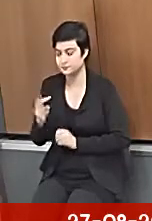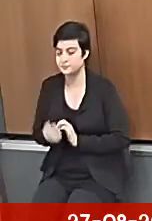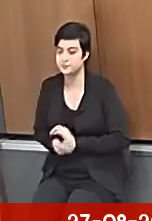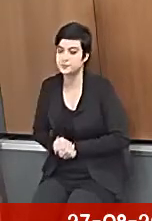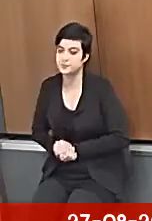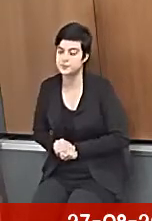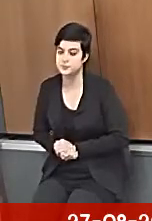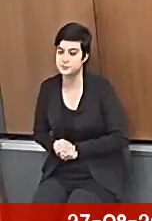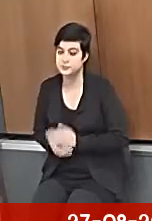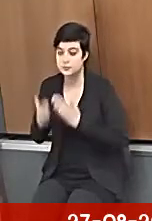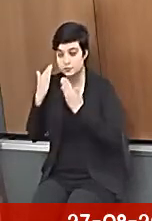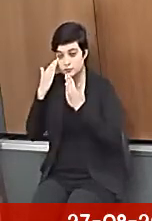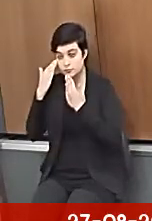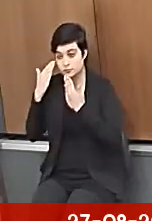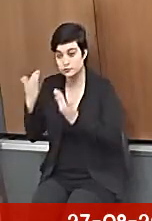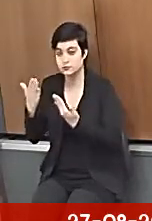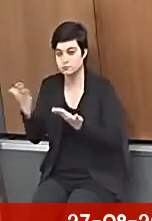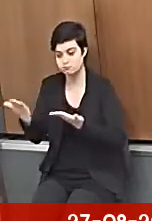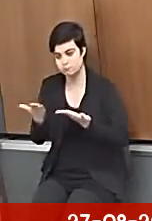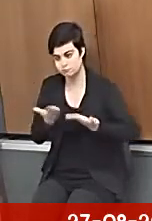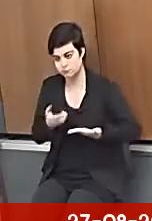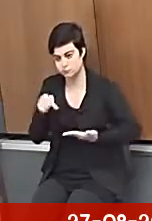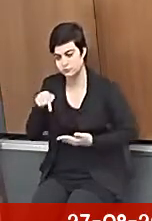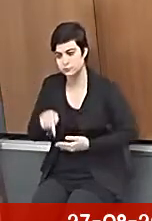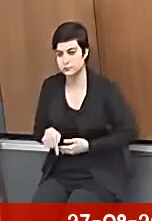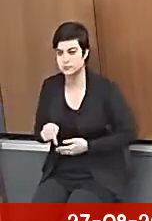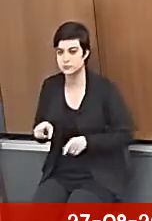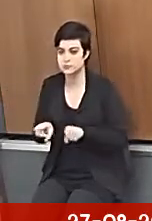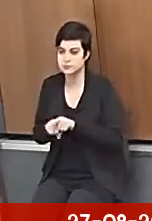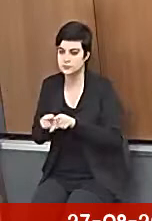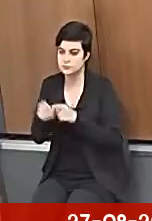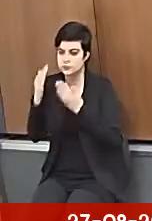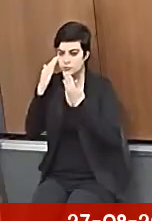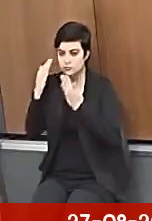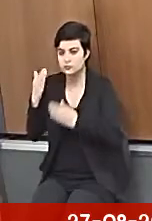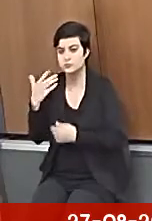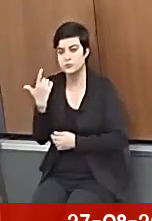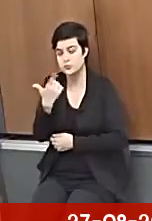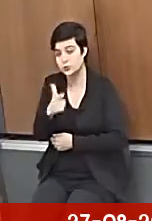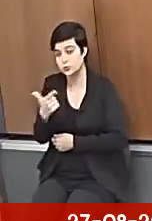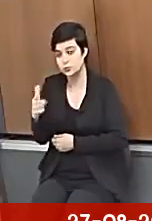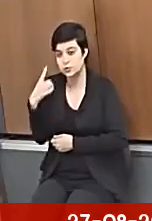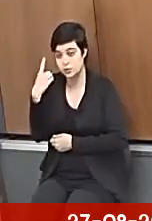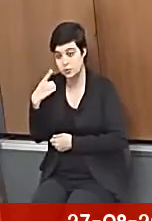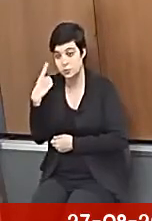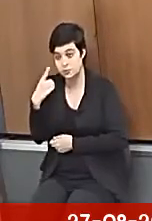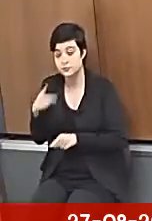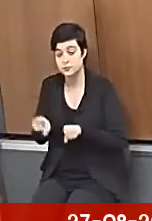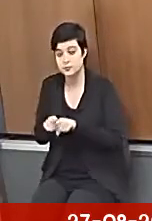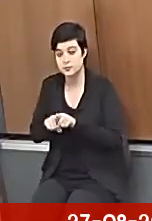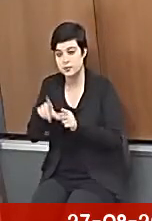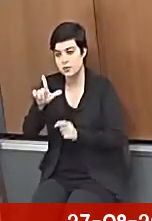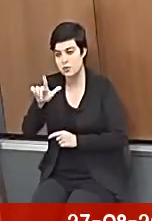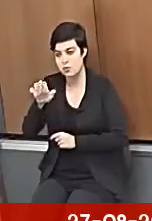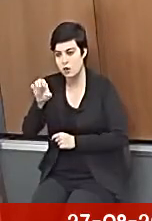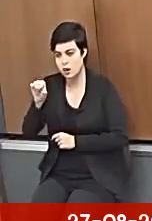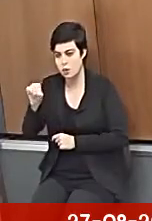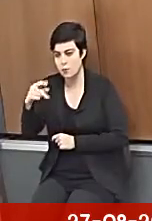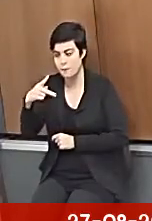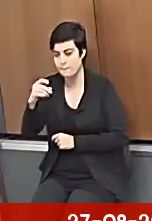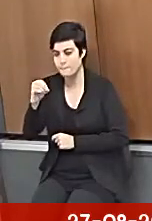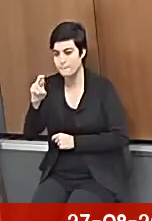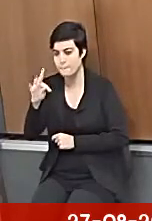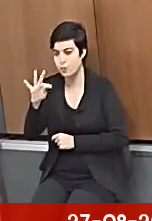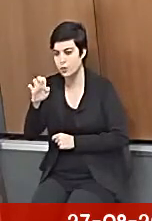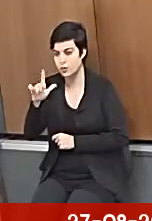professor clinton muito obrigado pelo convite professor lendo demais deputados tentados ou portela qual tive a oportunidade de participar